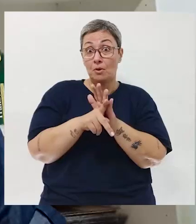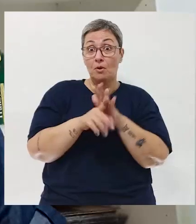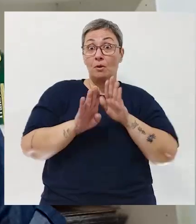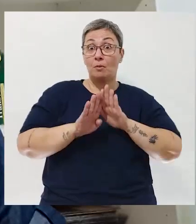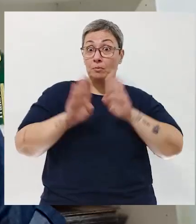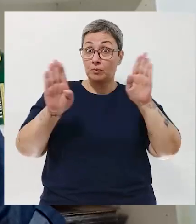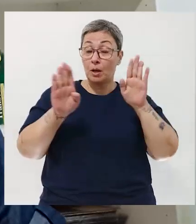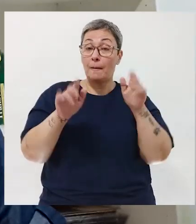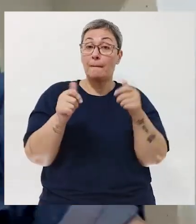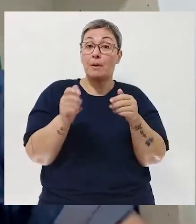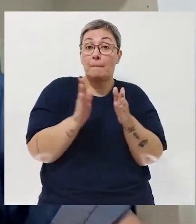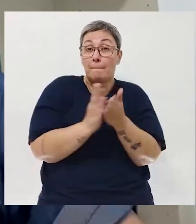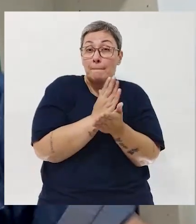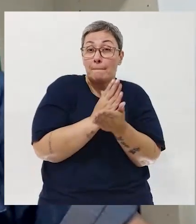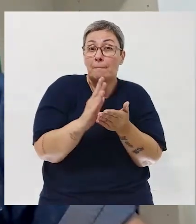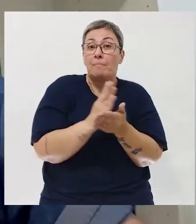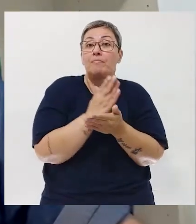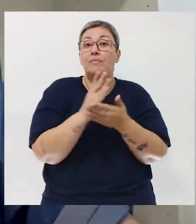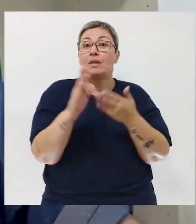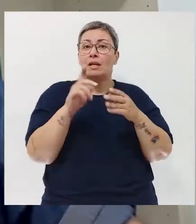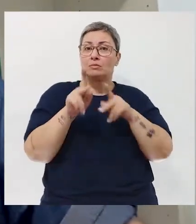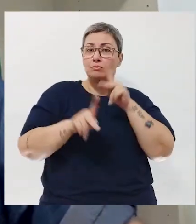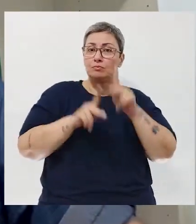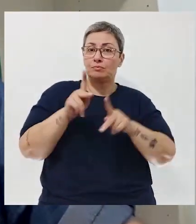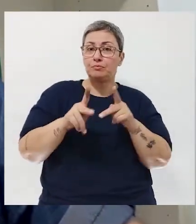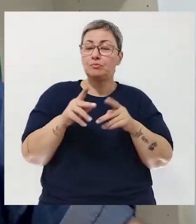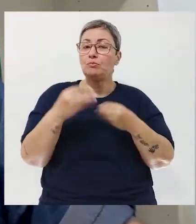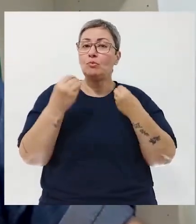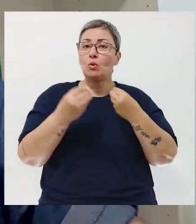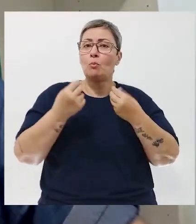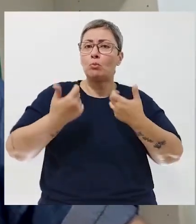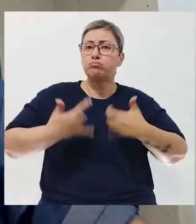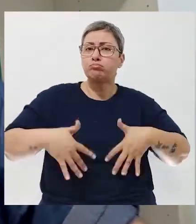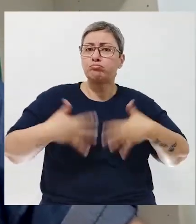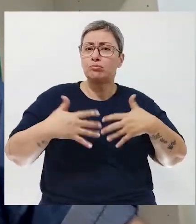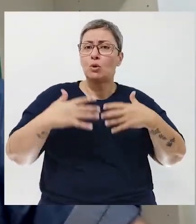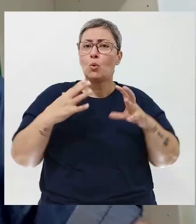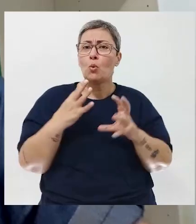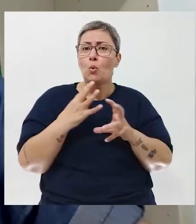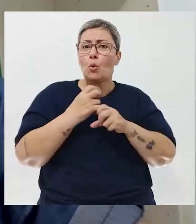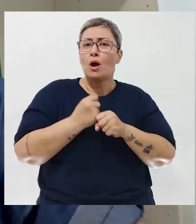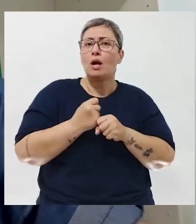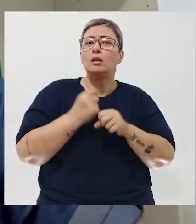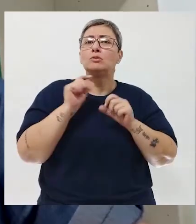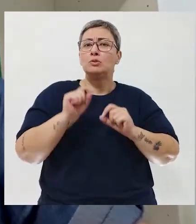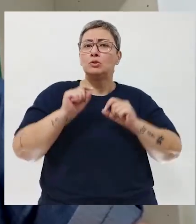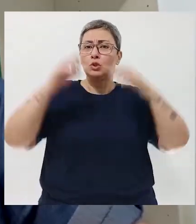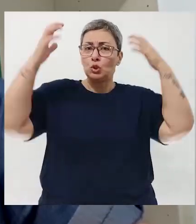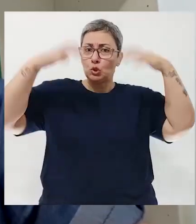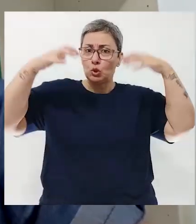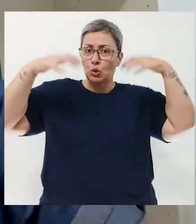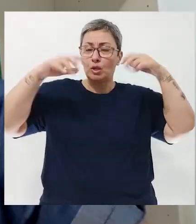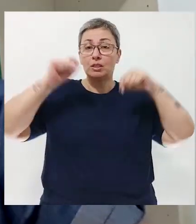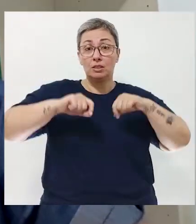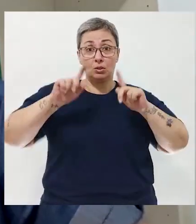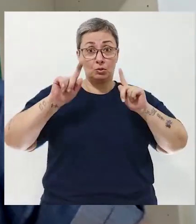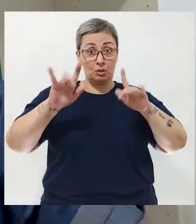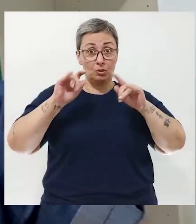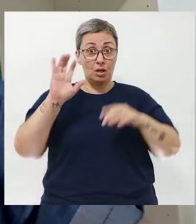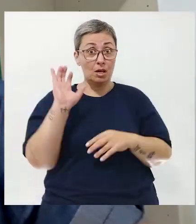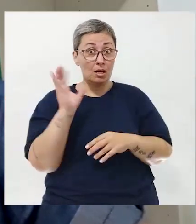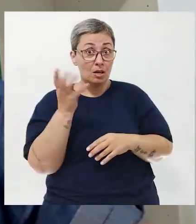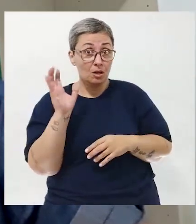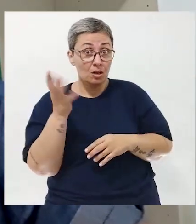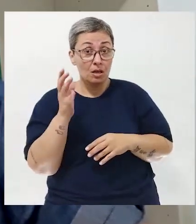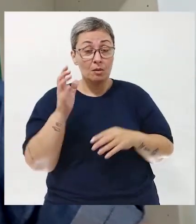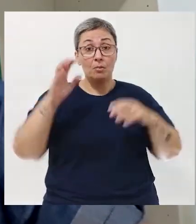da população. Como é o volume e distribuição de chuva aqui em Guarulhos? O clima do município de Guarulhos